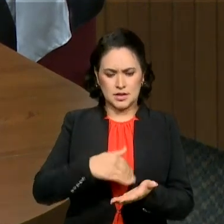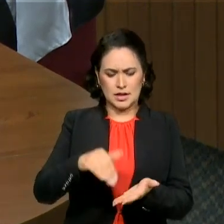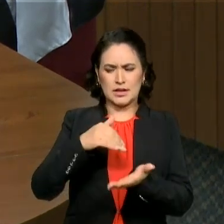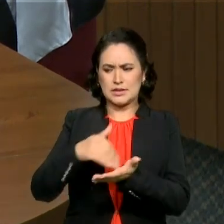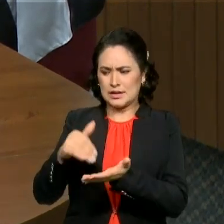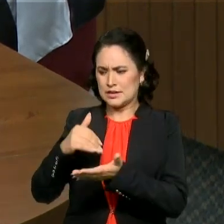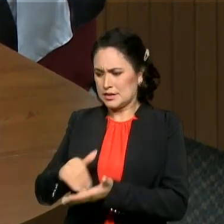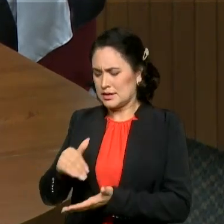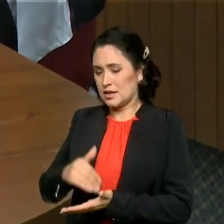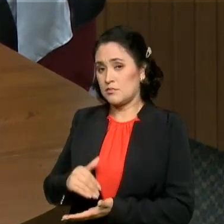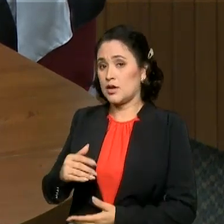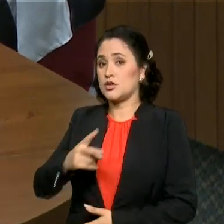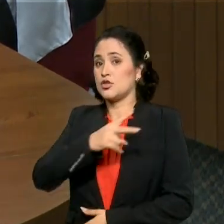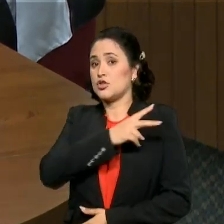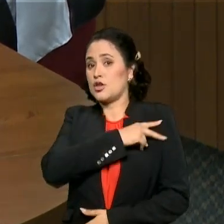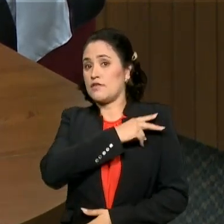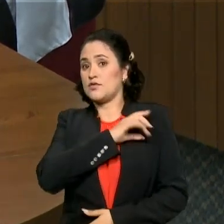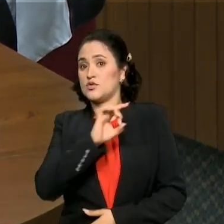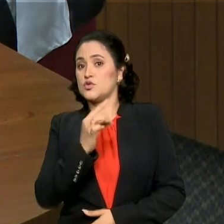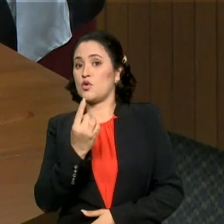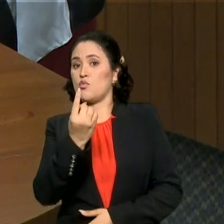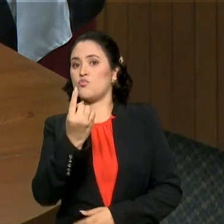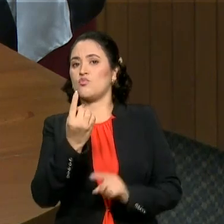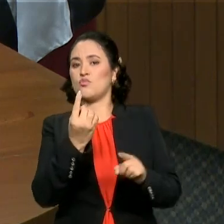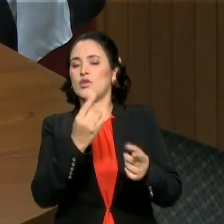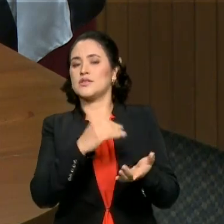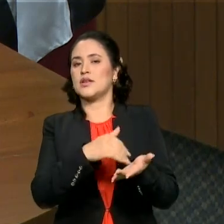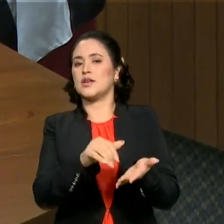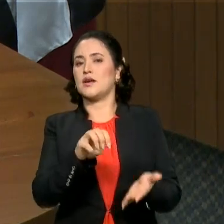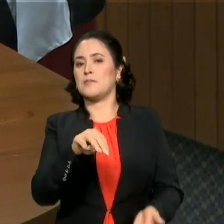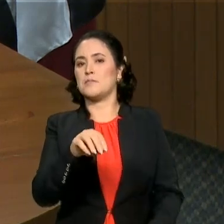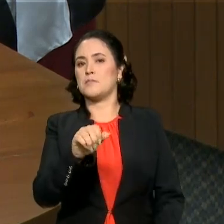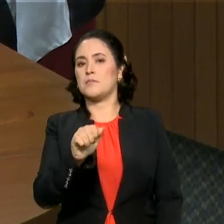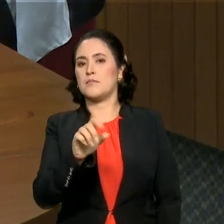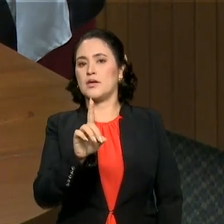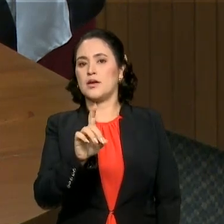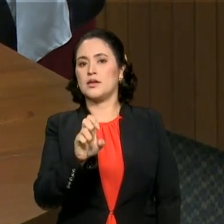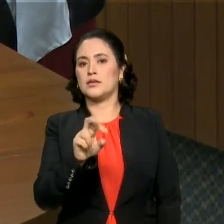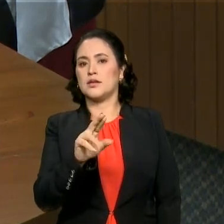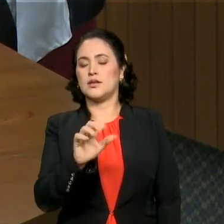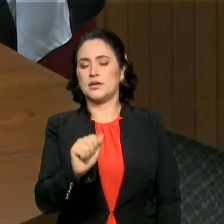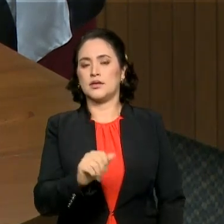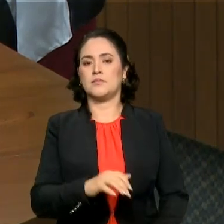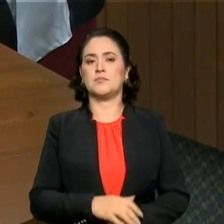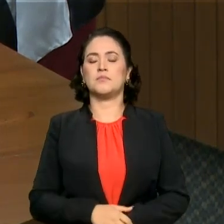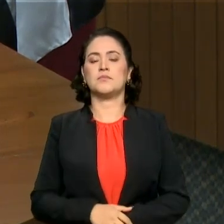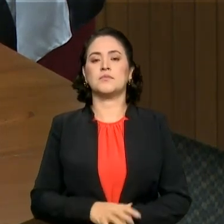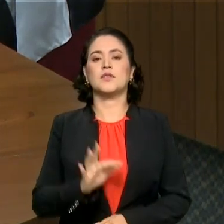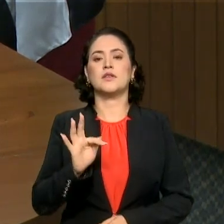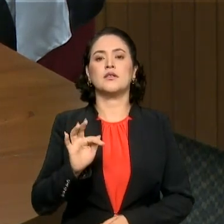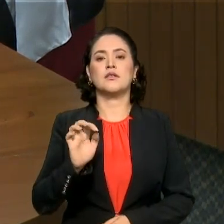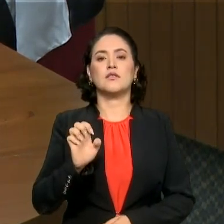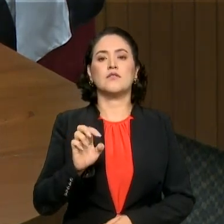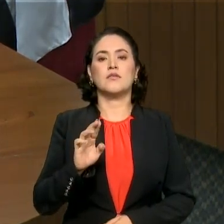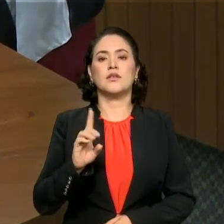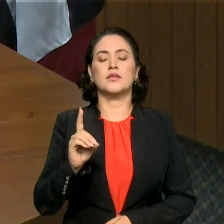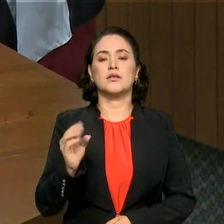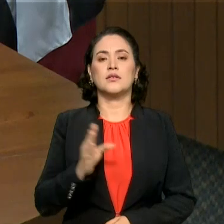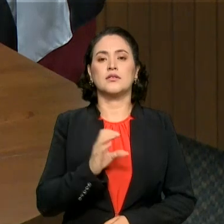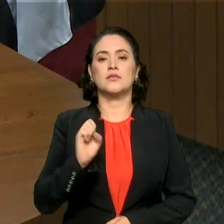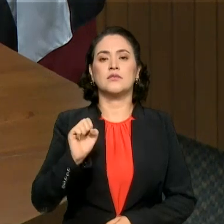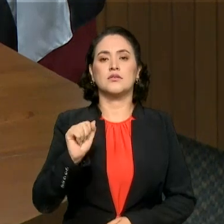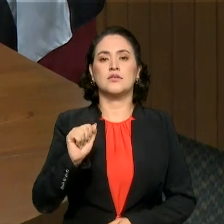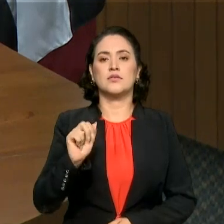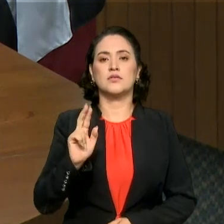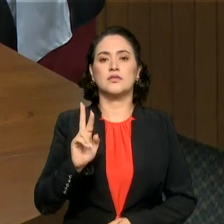Madeira. Está ali, nosso secretário Madeira. Senhor Fernando Sarney, aqui representando o presidente Sarney, presidente da